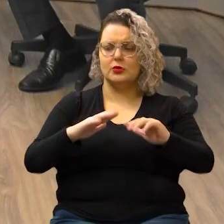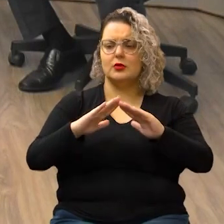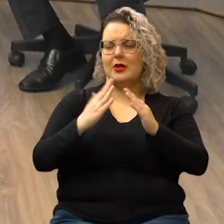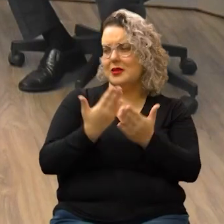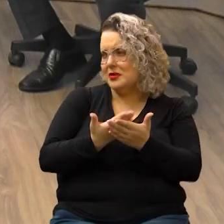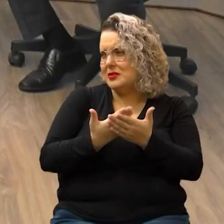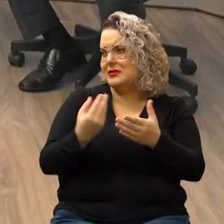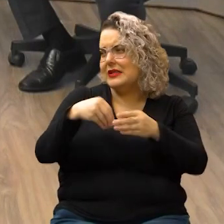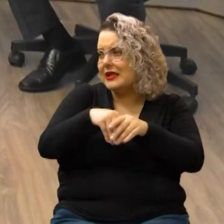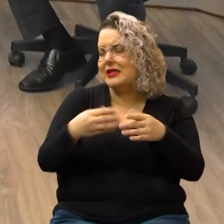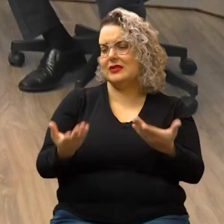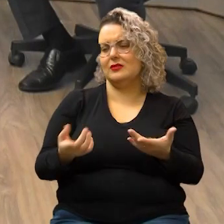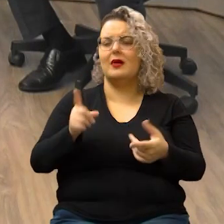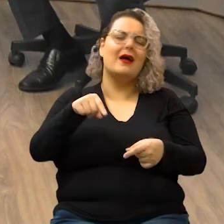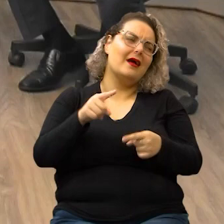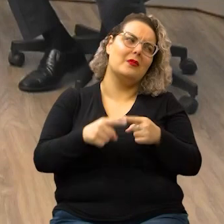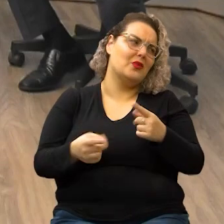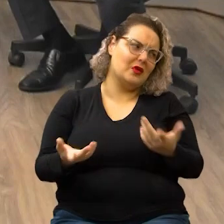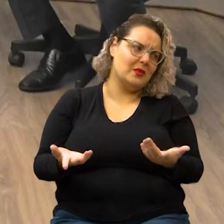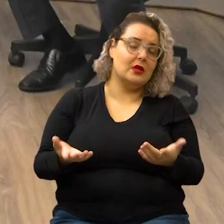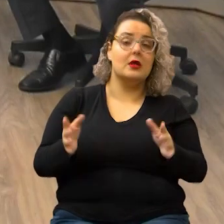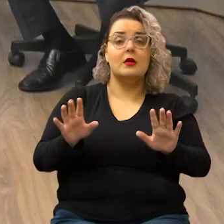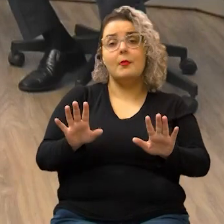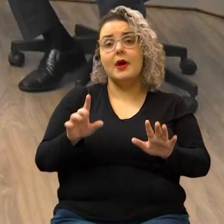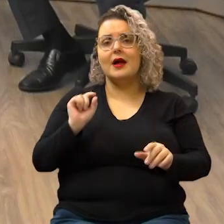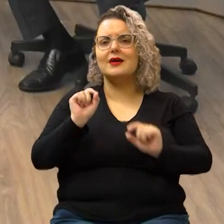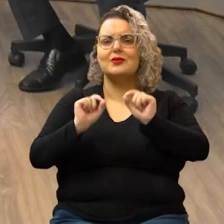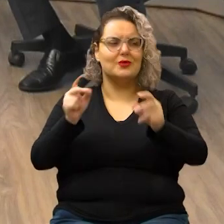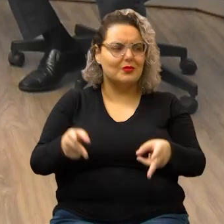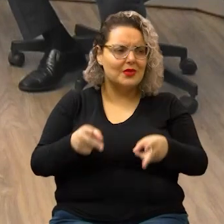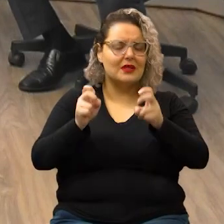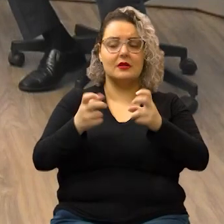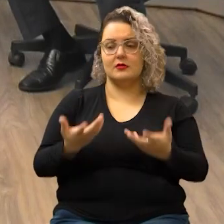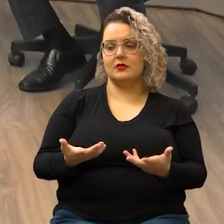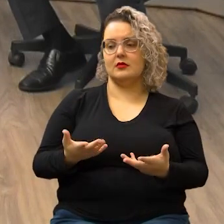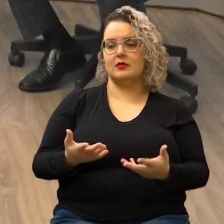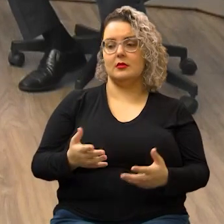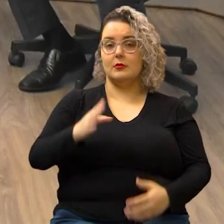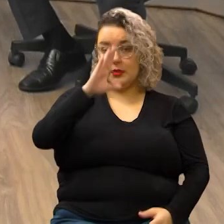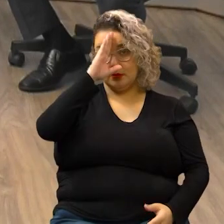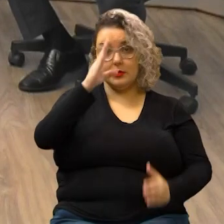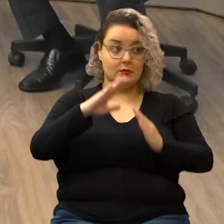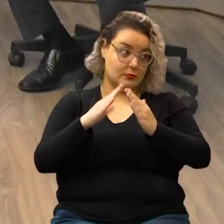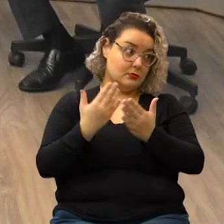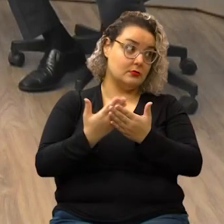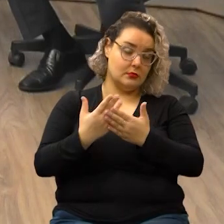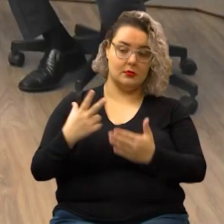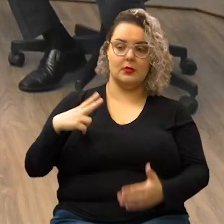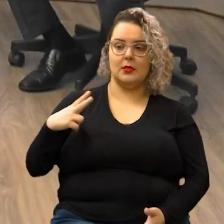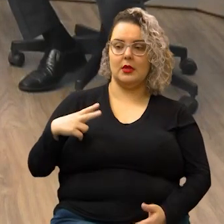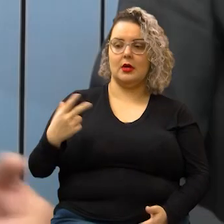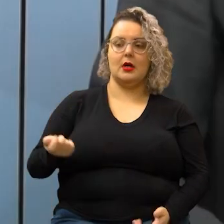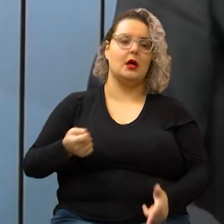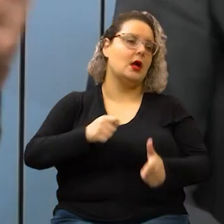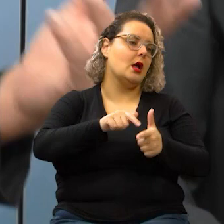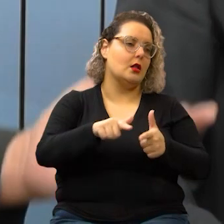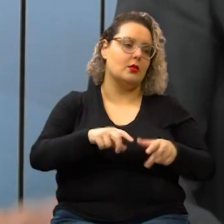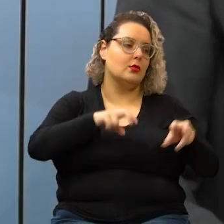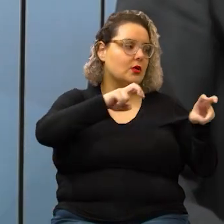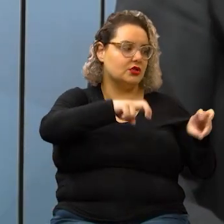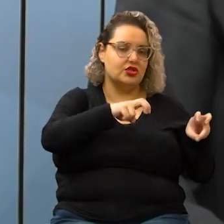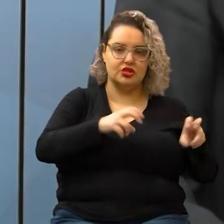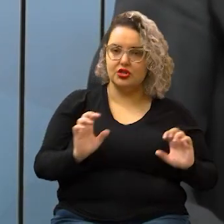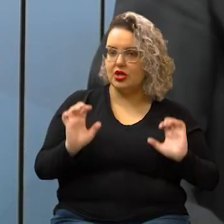da escola, é proibido, né? Mas o que a gente percebe, às vezes, principalmente escolas particulares, eles alugam espaços, chácaras e